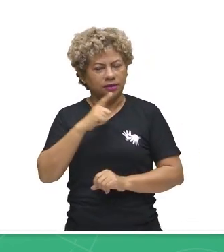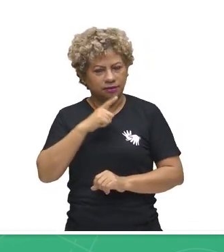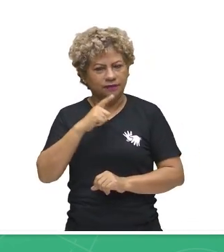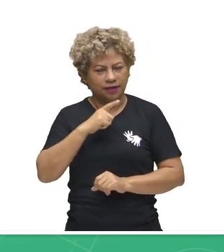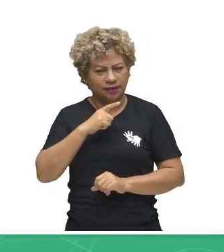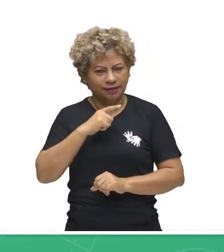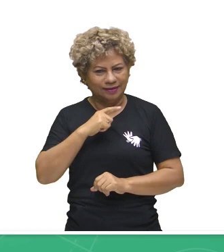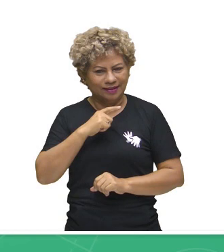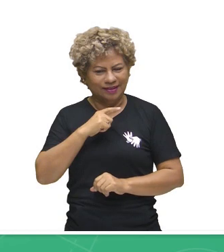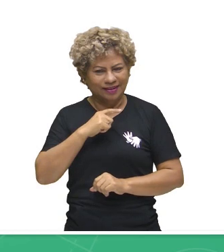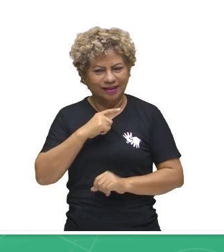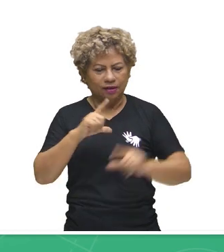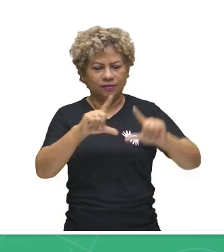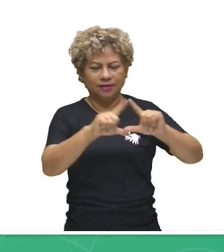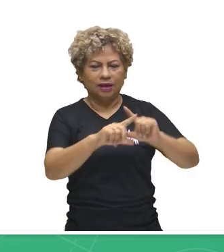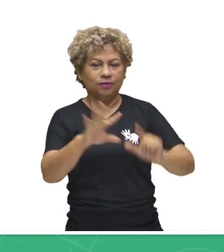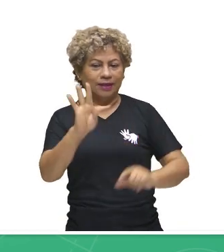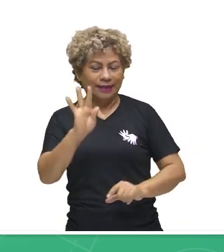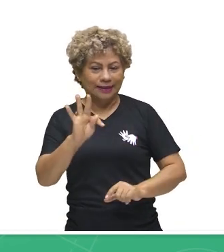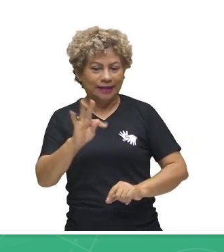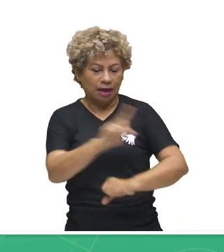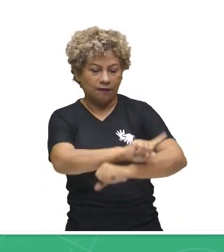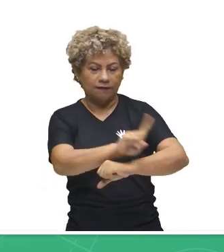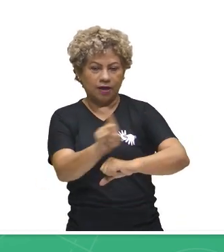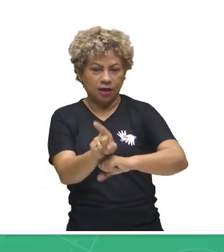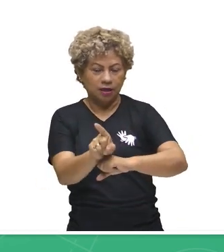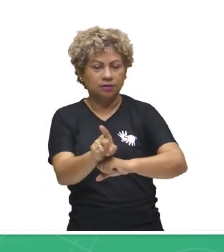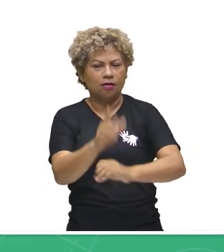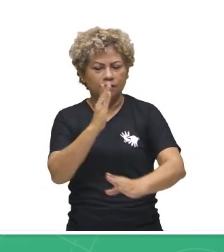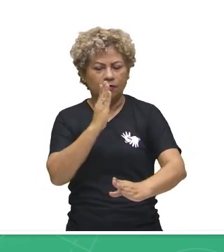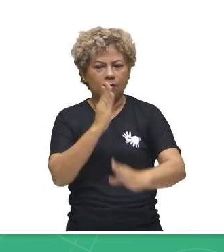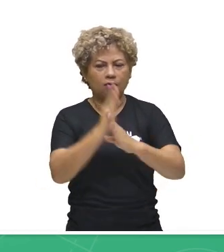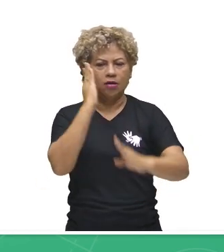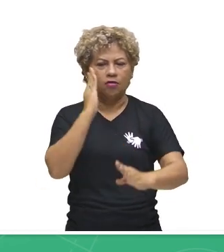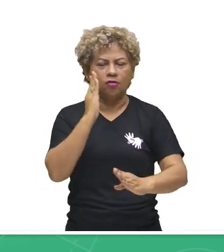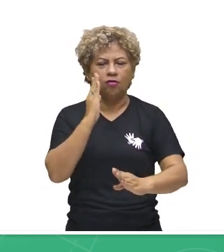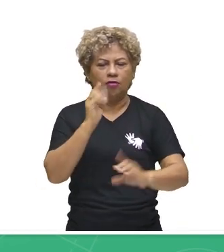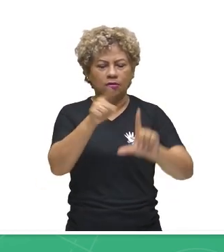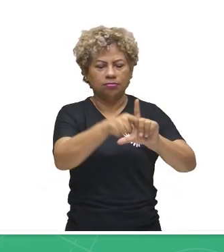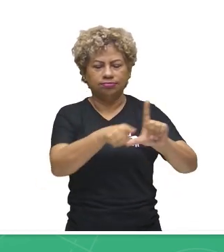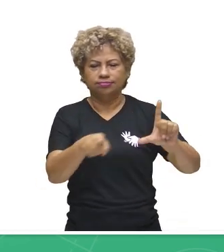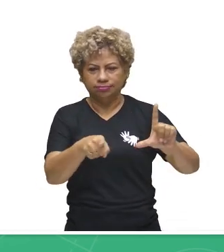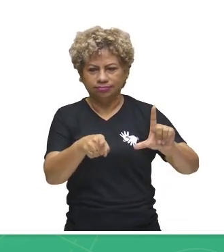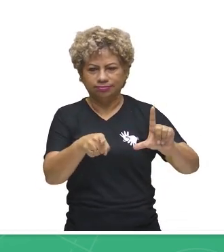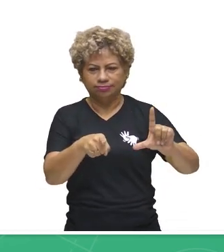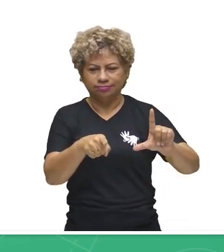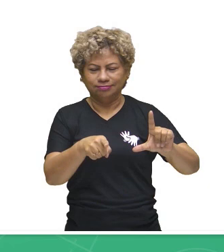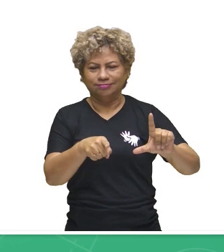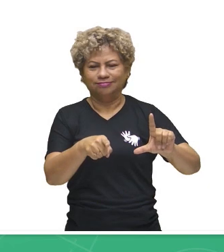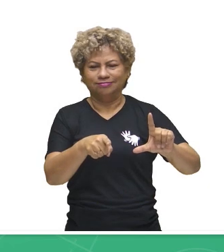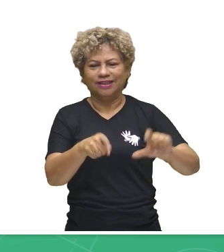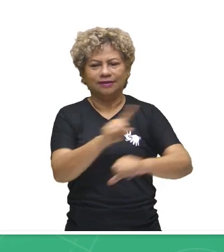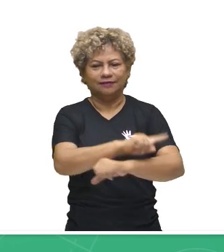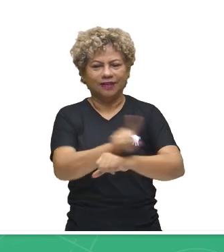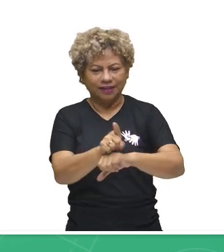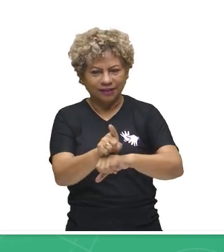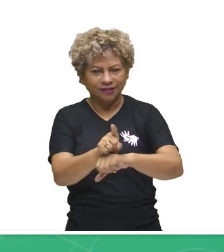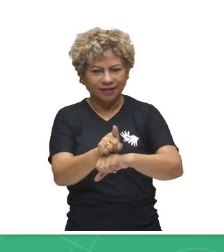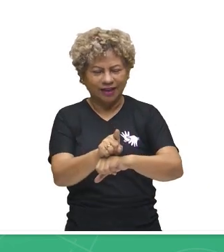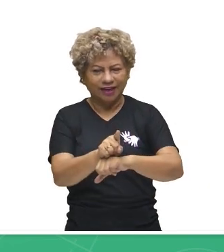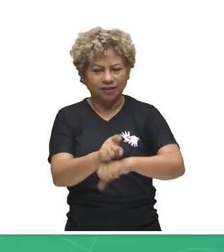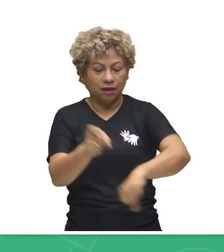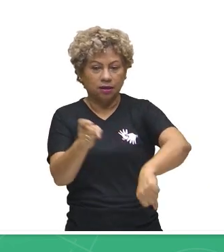ΔT vezes a velocidade. Eu encontro o gráfico da velocidade em função do tempo. Toda vez que eu